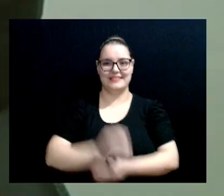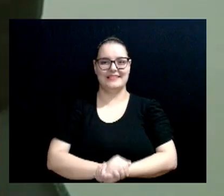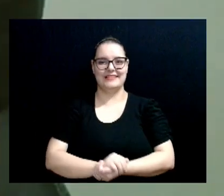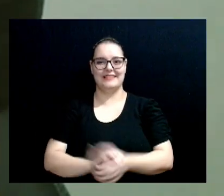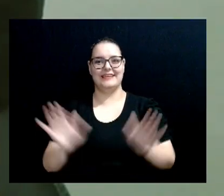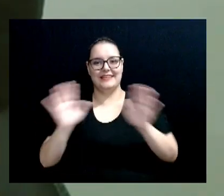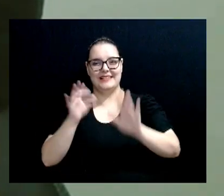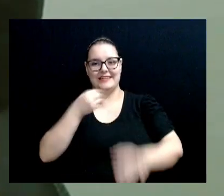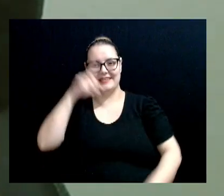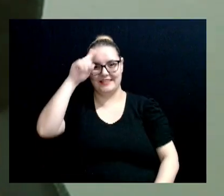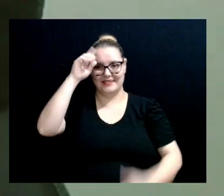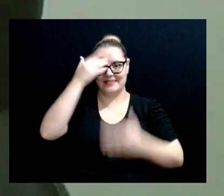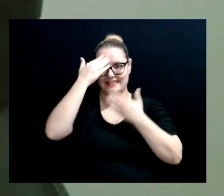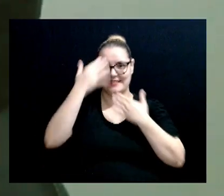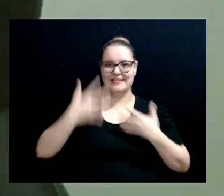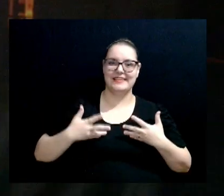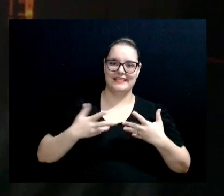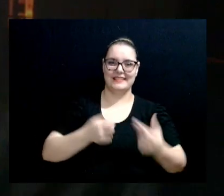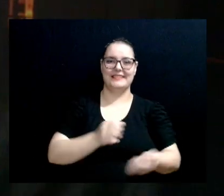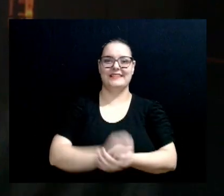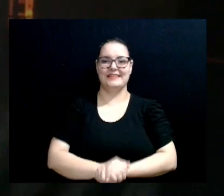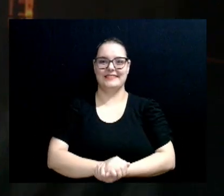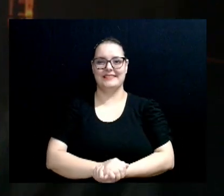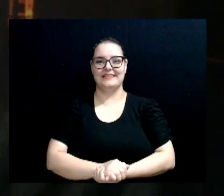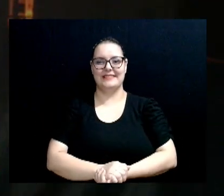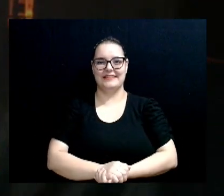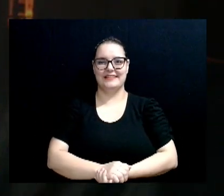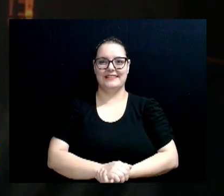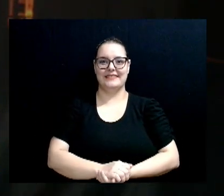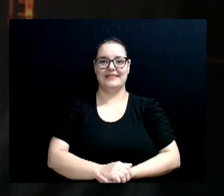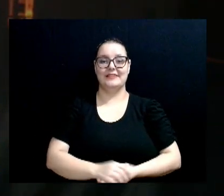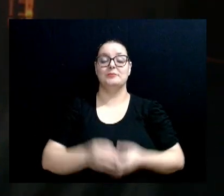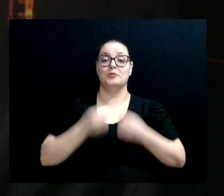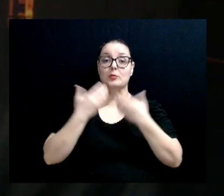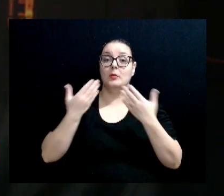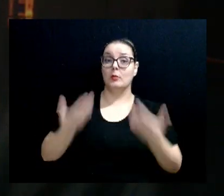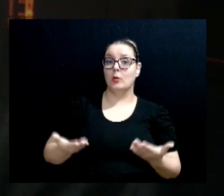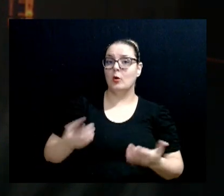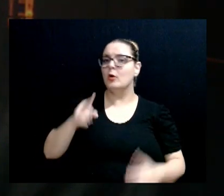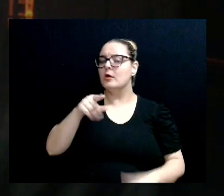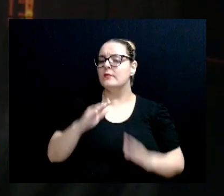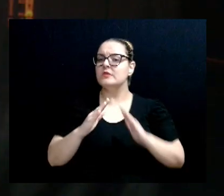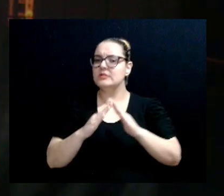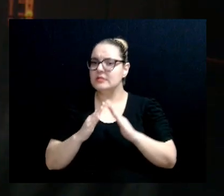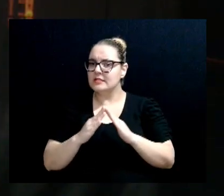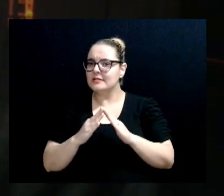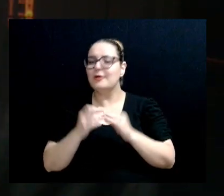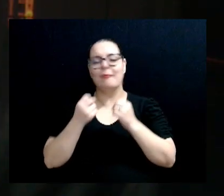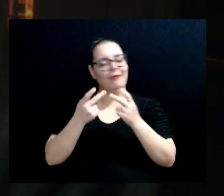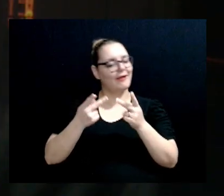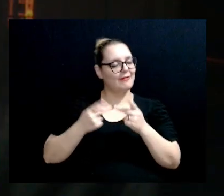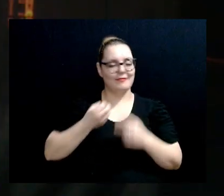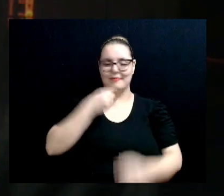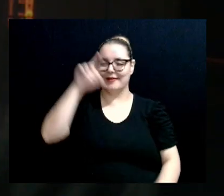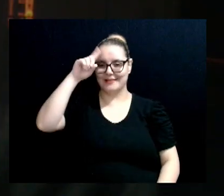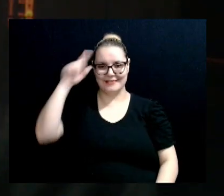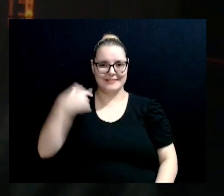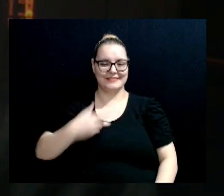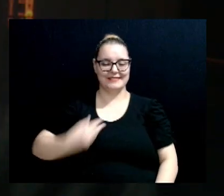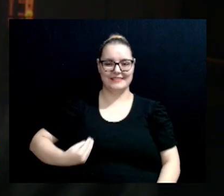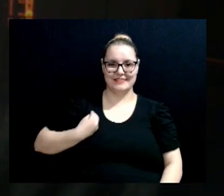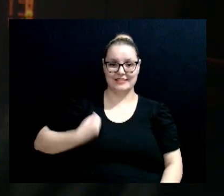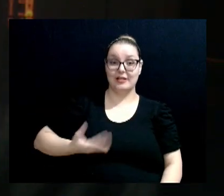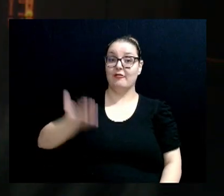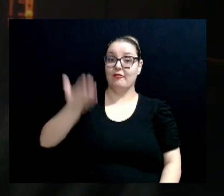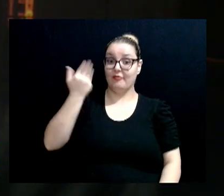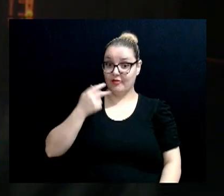pelo convite. Muito bem, gente. E você de casa também, muito bem-vindo. Bom dia, estamos ao vivo. Vamos falar sobre